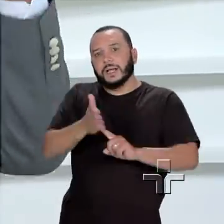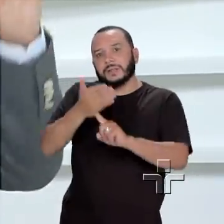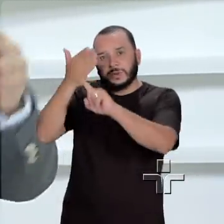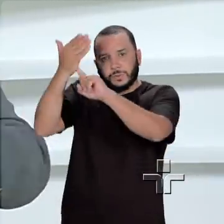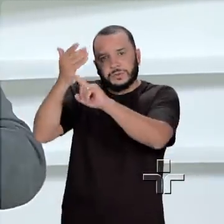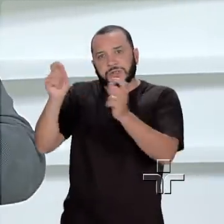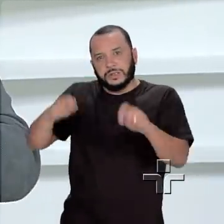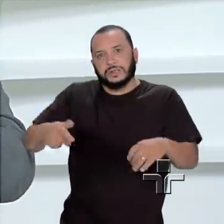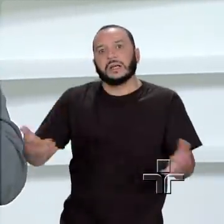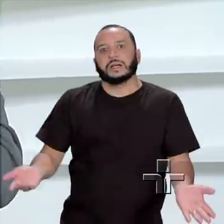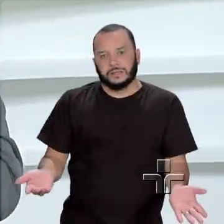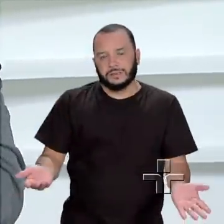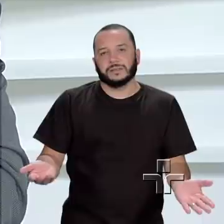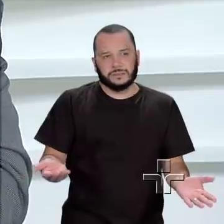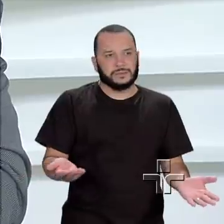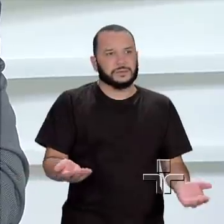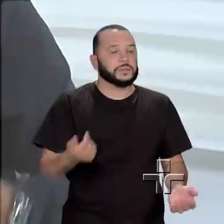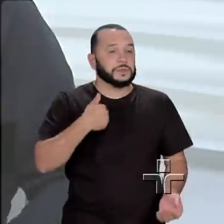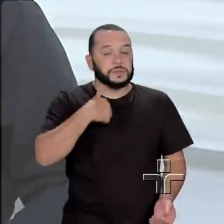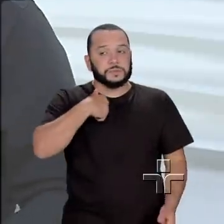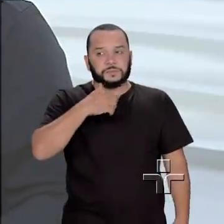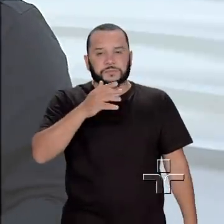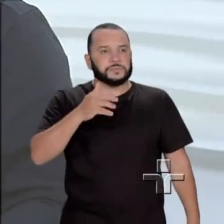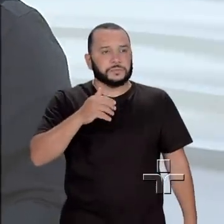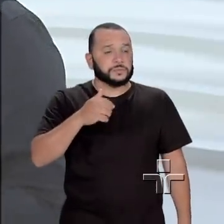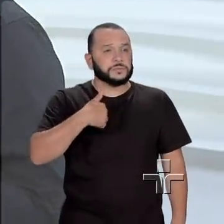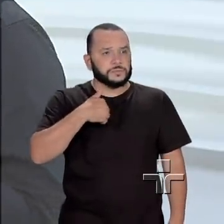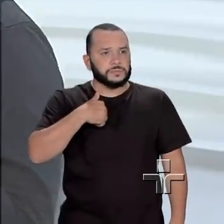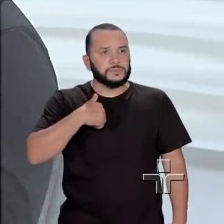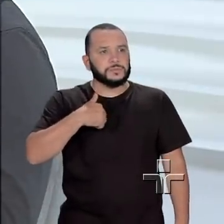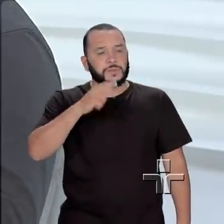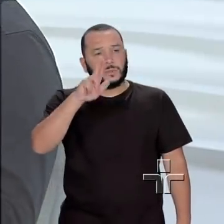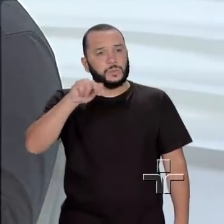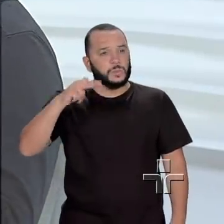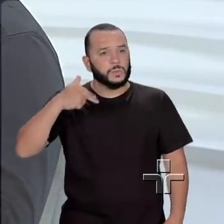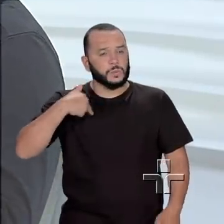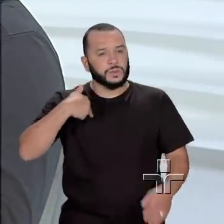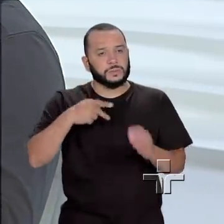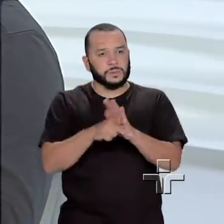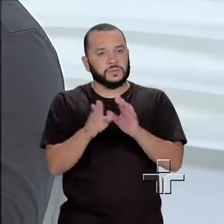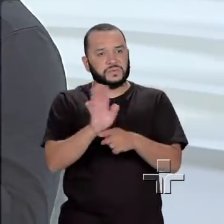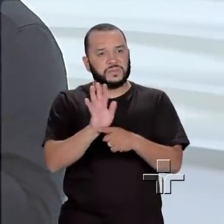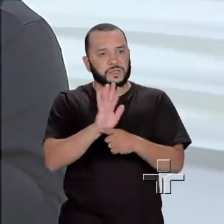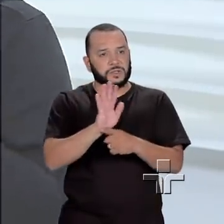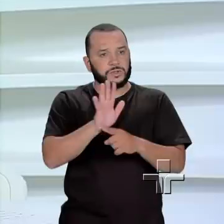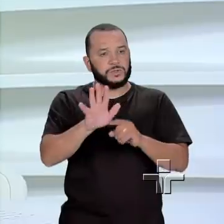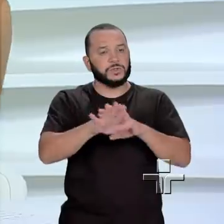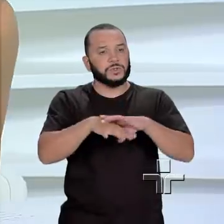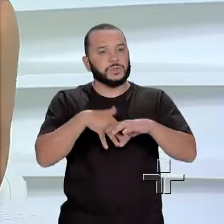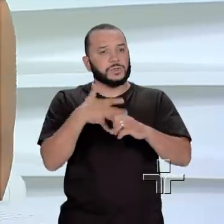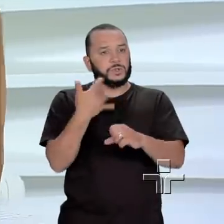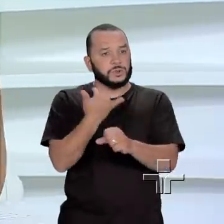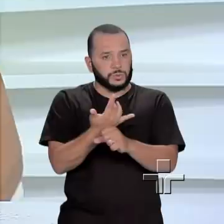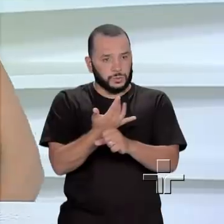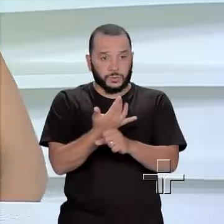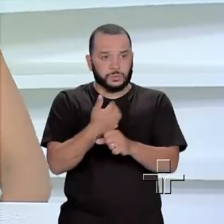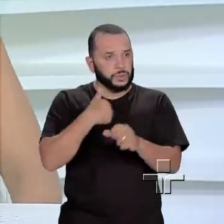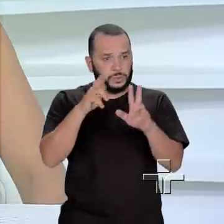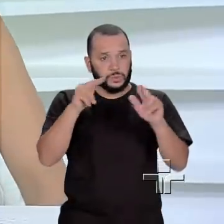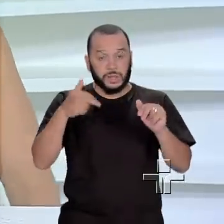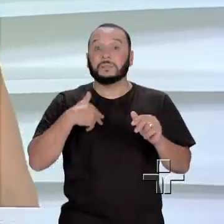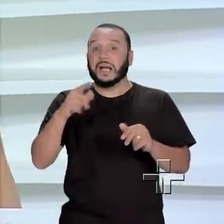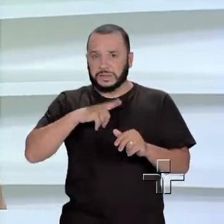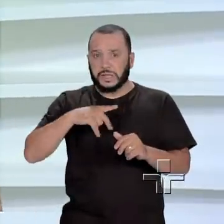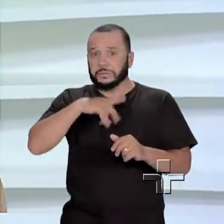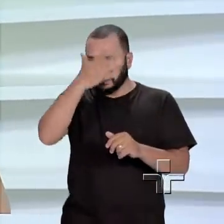numa Eu nunca subi um vídeo para o YouTube. Eu nunca subi um vídeo para o YouTube. Mas tem vários vídeos seus lá. Tem centenas de vídeos.